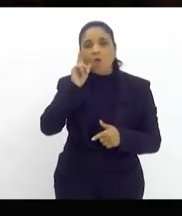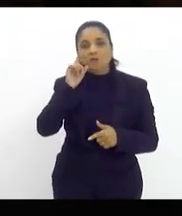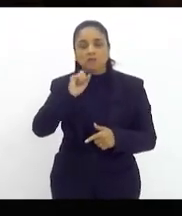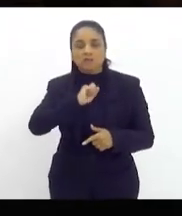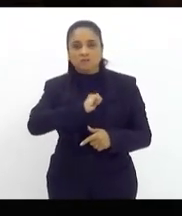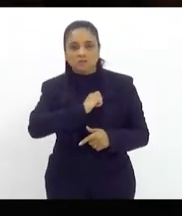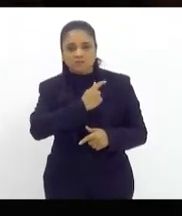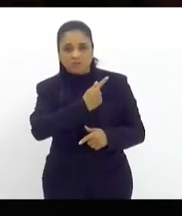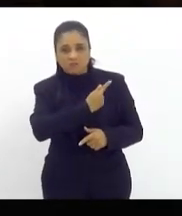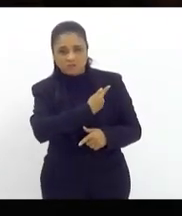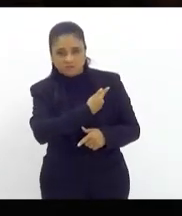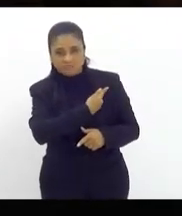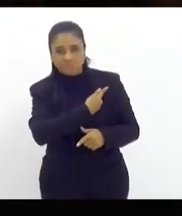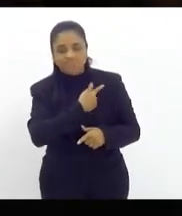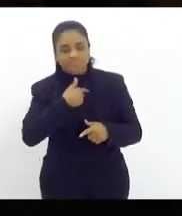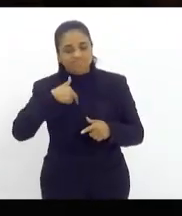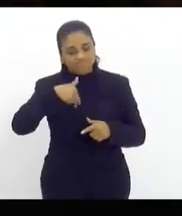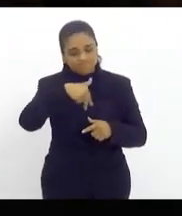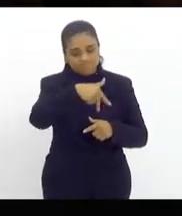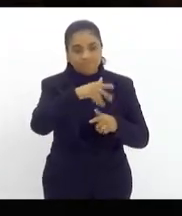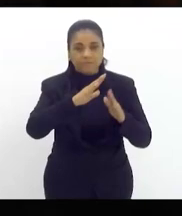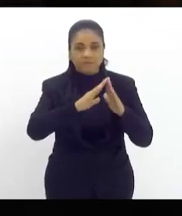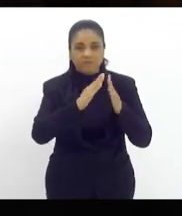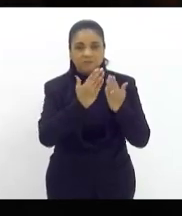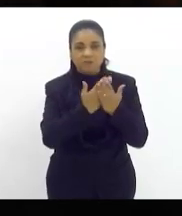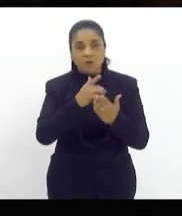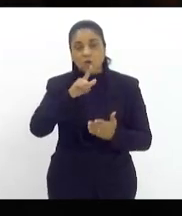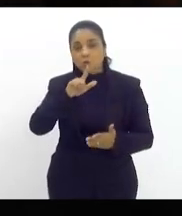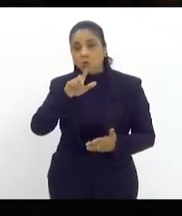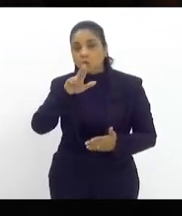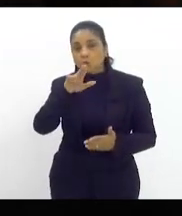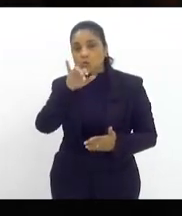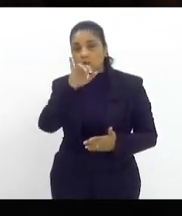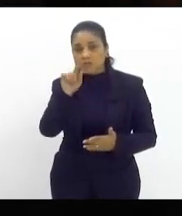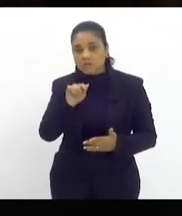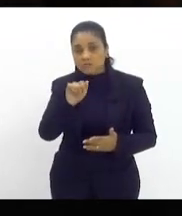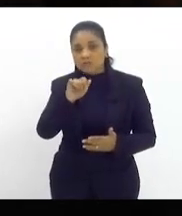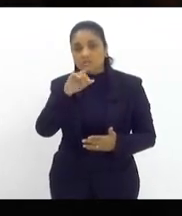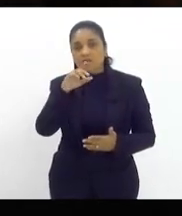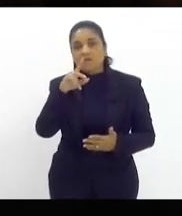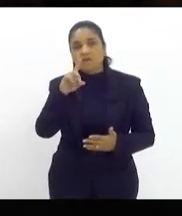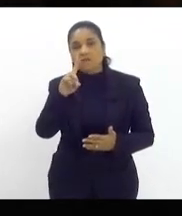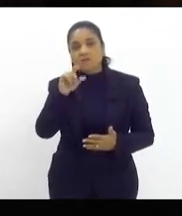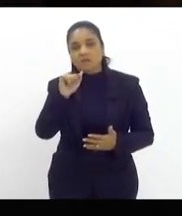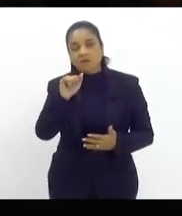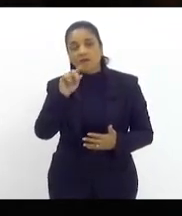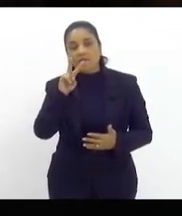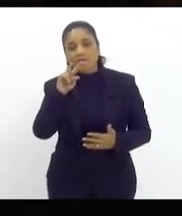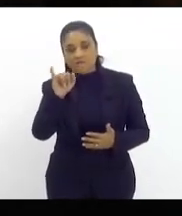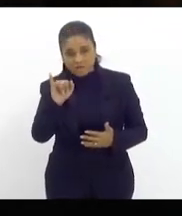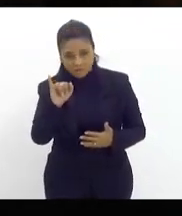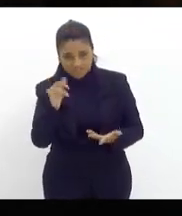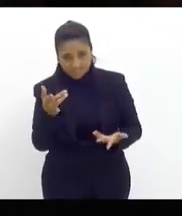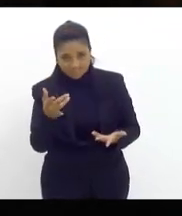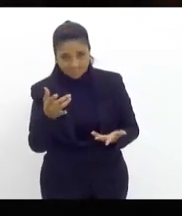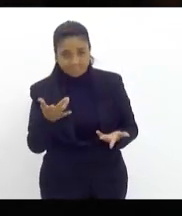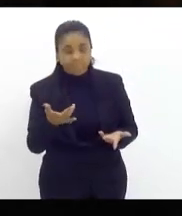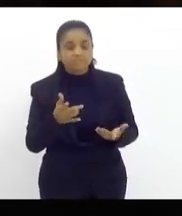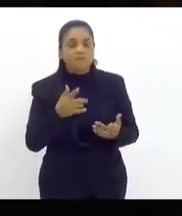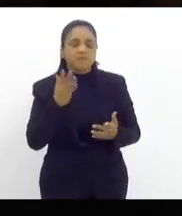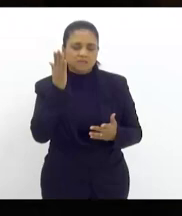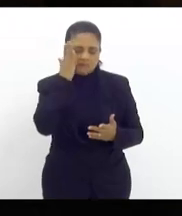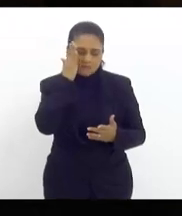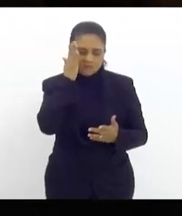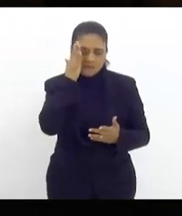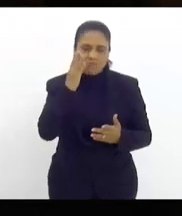Gonçalo a caminho da escola o Luiz Davi então a gente sabe que toda a lógica de insegurança pública na